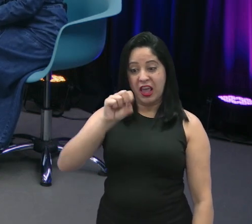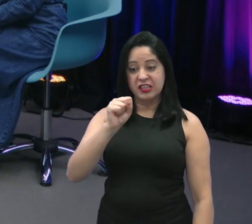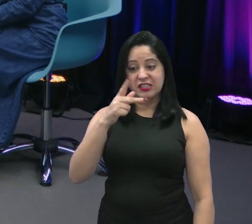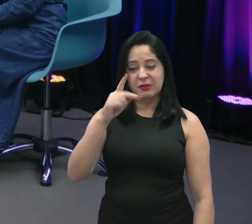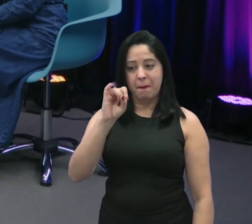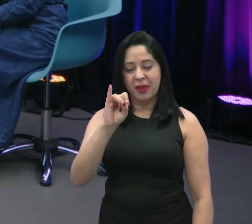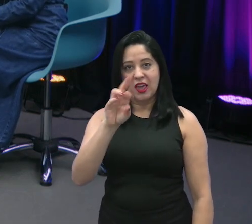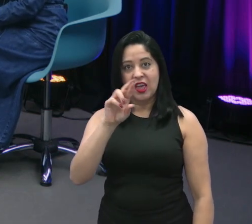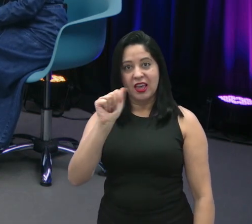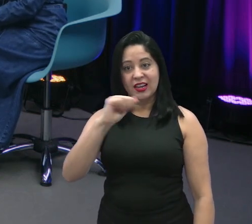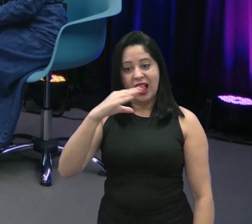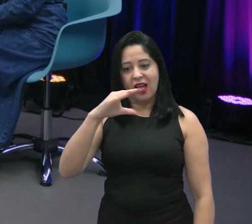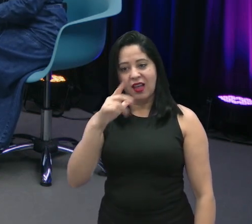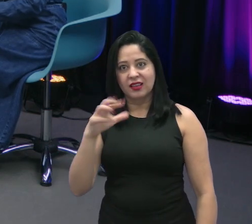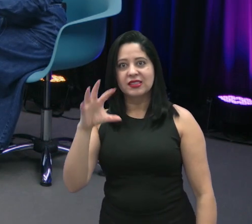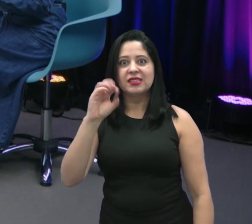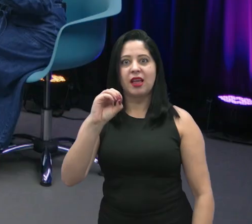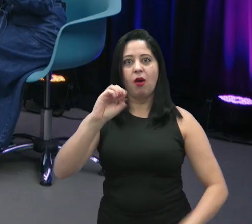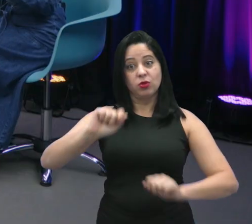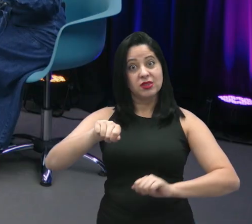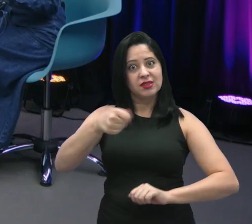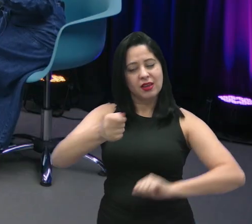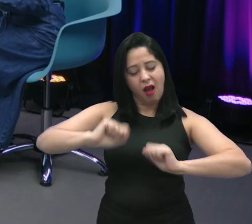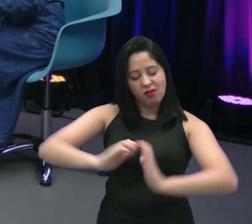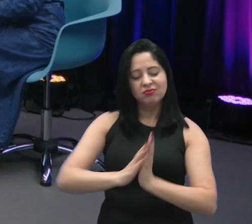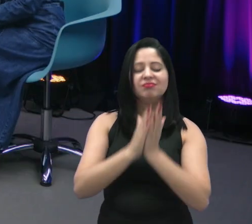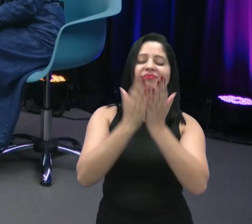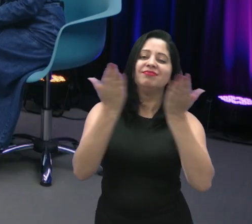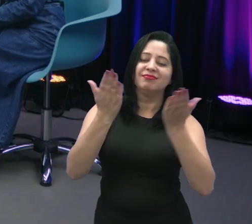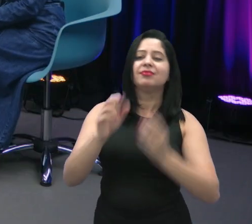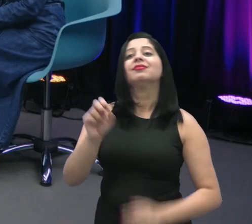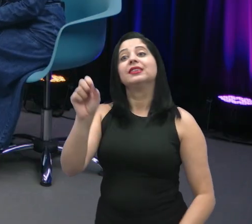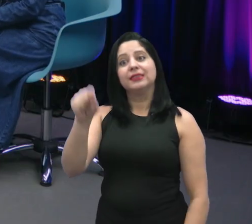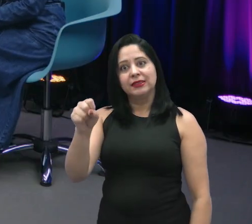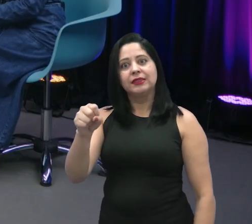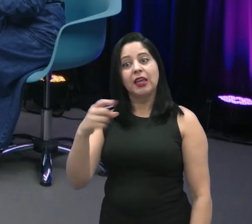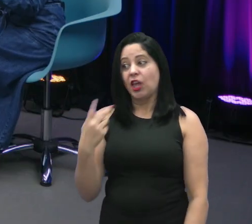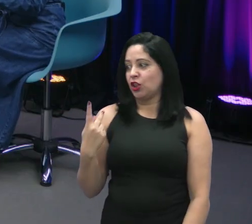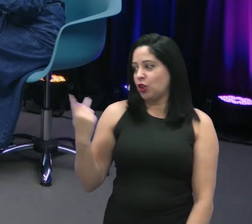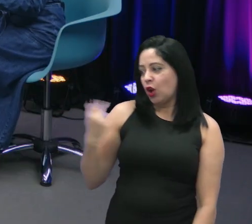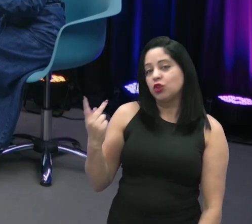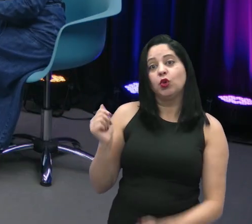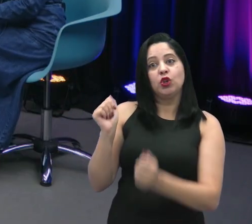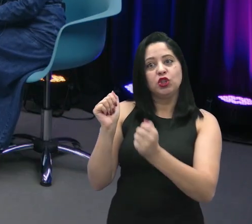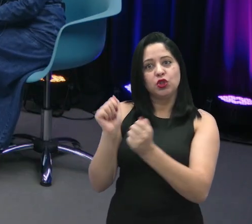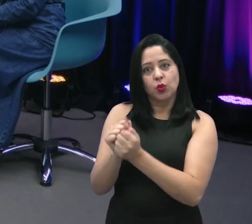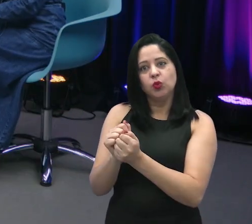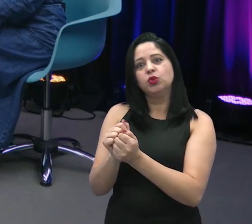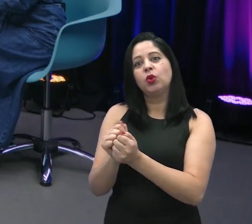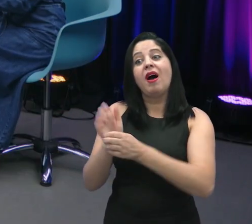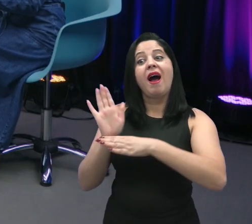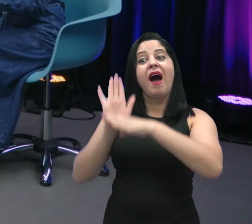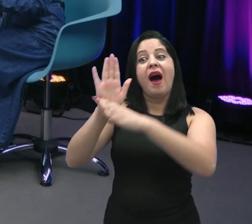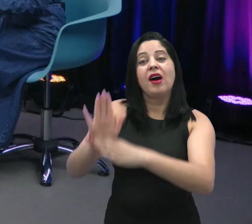recepção e que a gente possa juntos trazer mais expansão para o público para entender um pouquinho mais como que